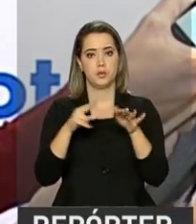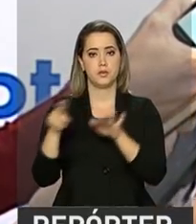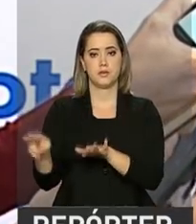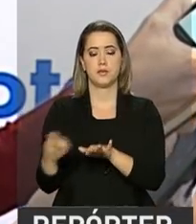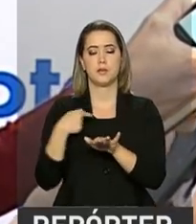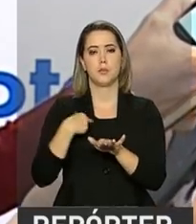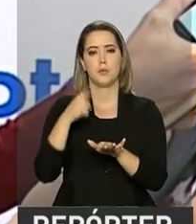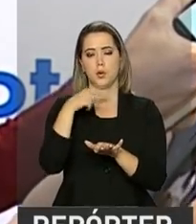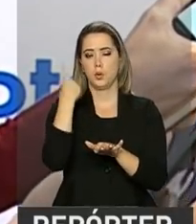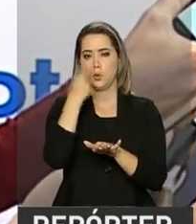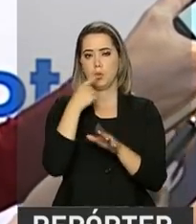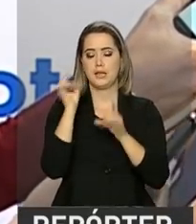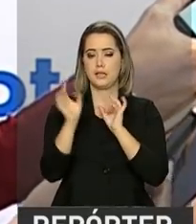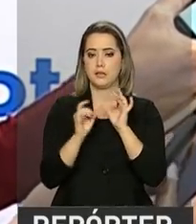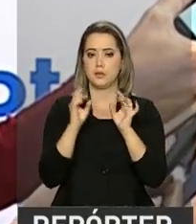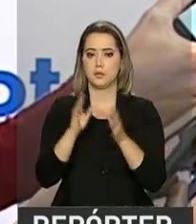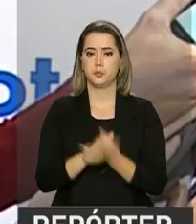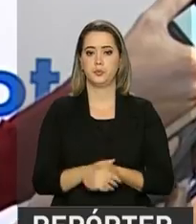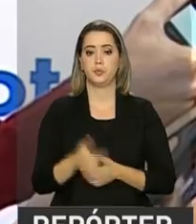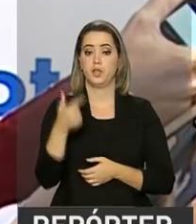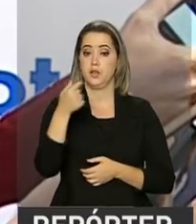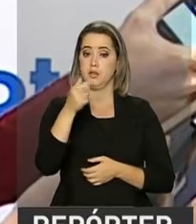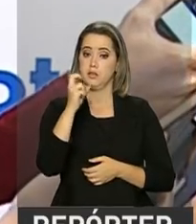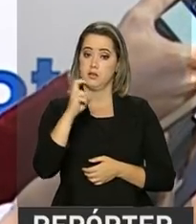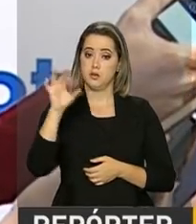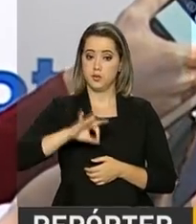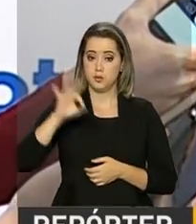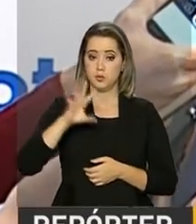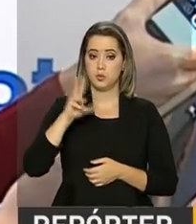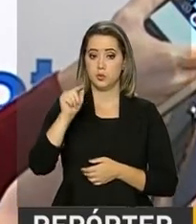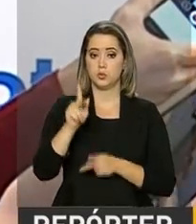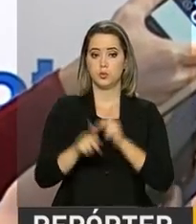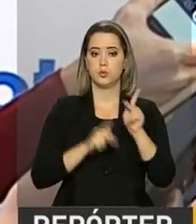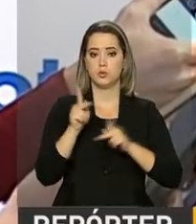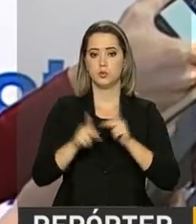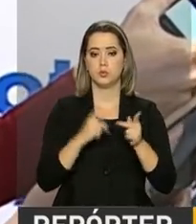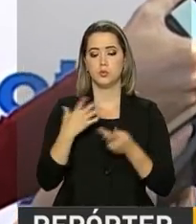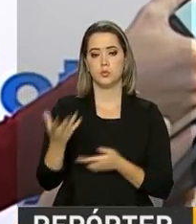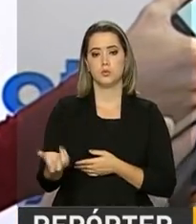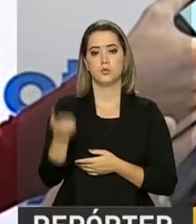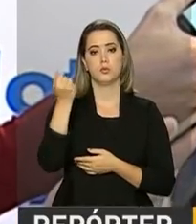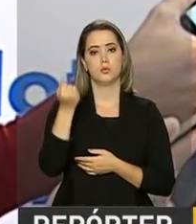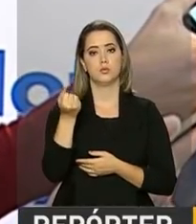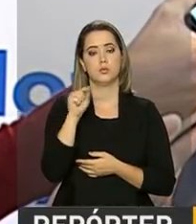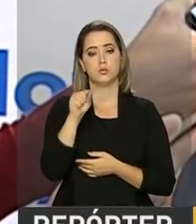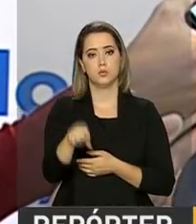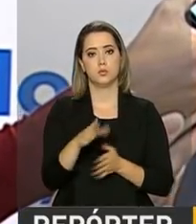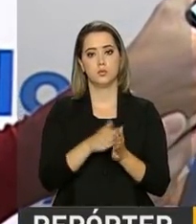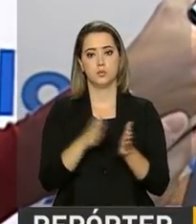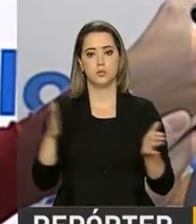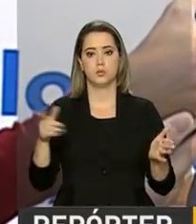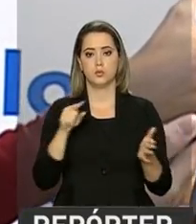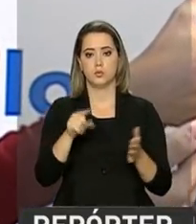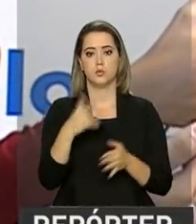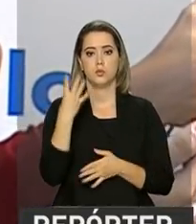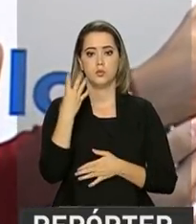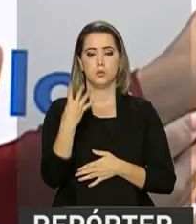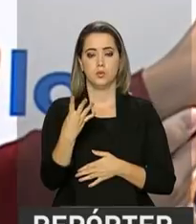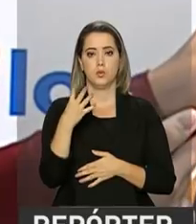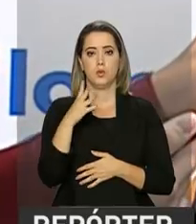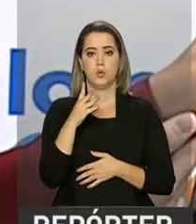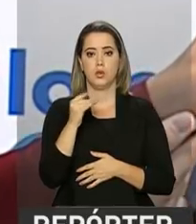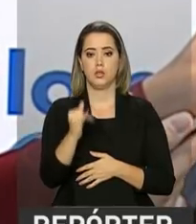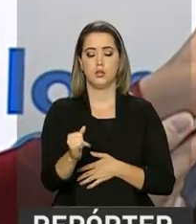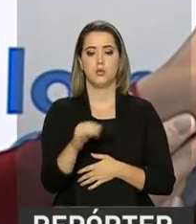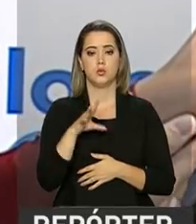acreditamos que cerca de 75% dos trabalhadores vão receber durante esse período. Em 4 dias,